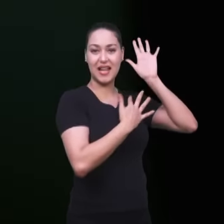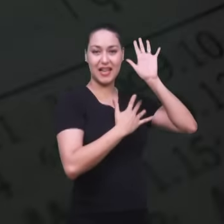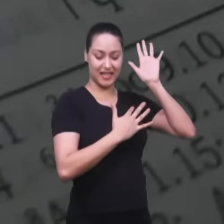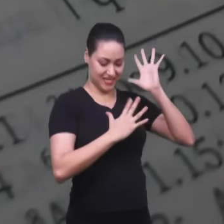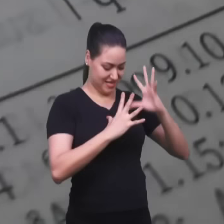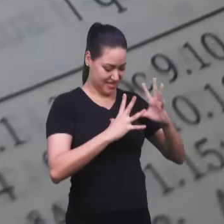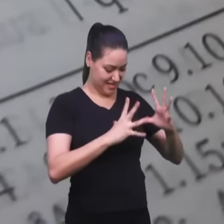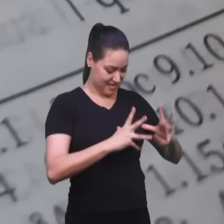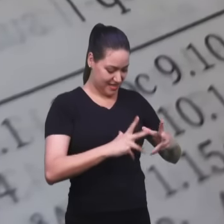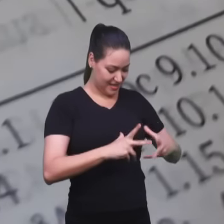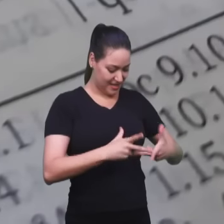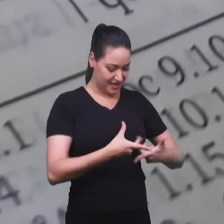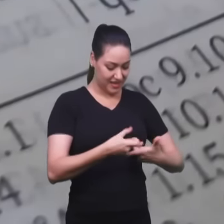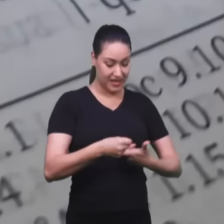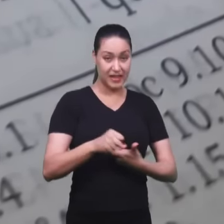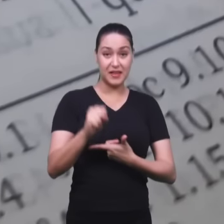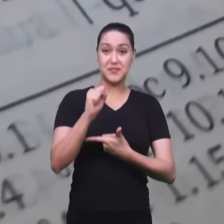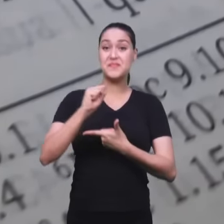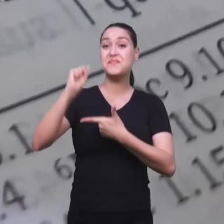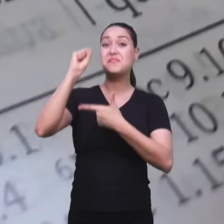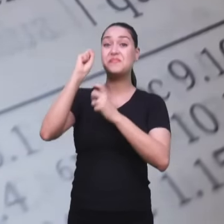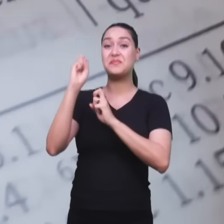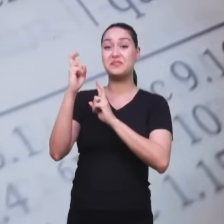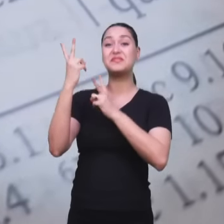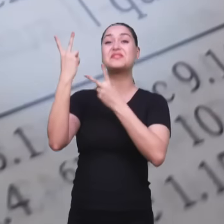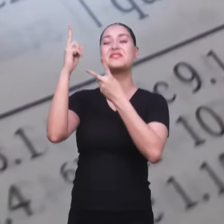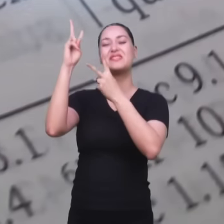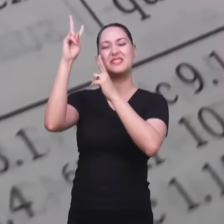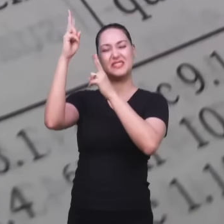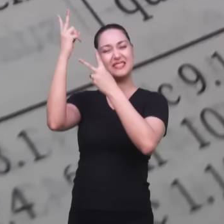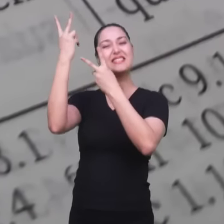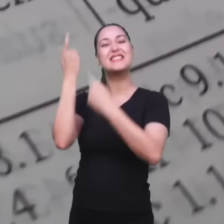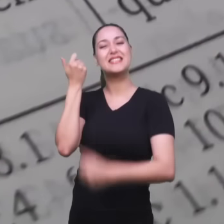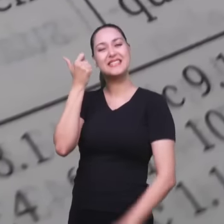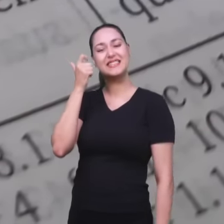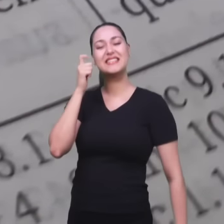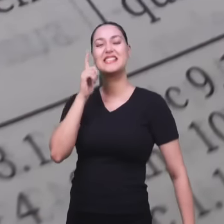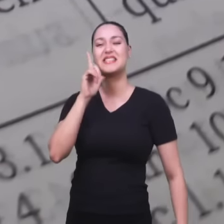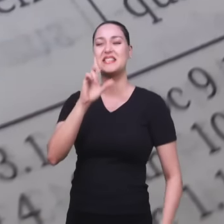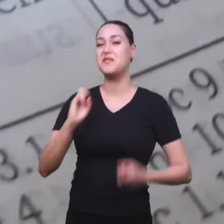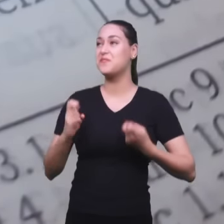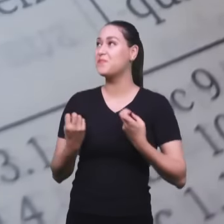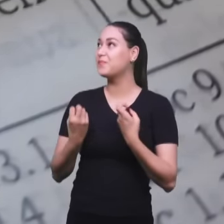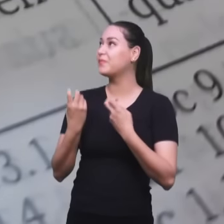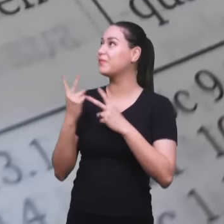Terá a vitória Vitória em Ti